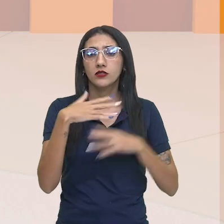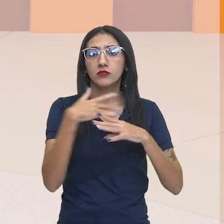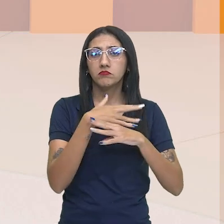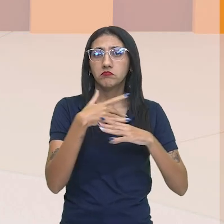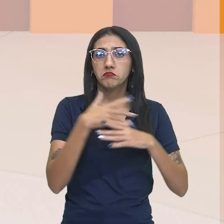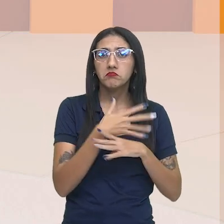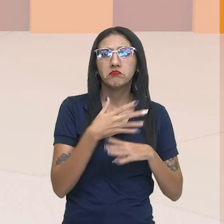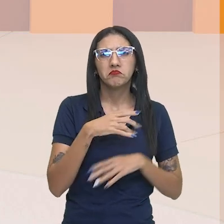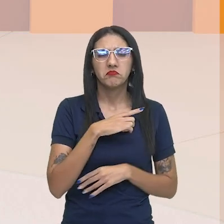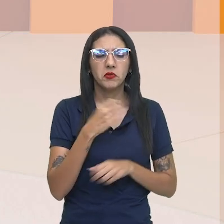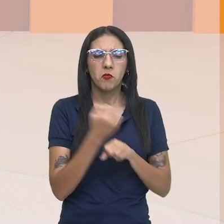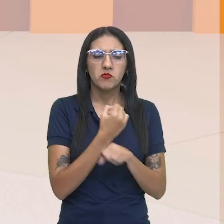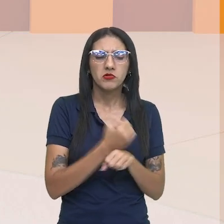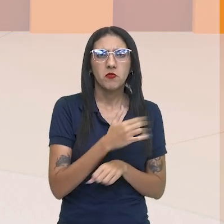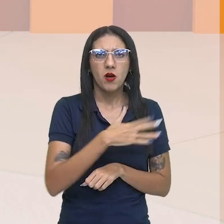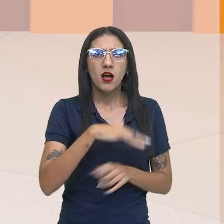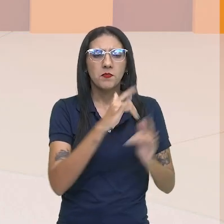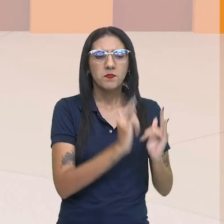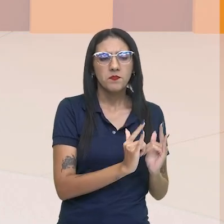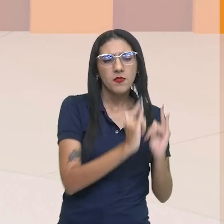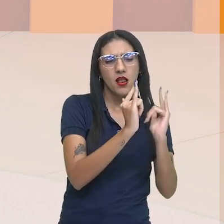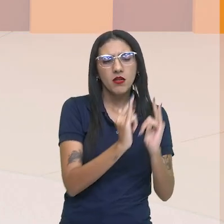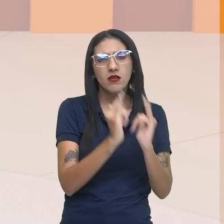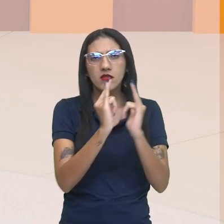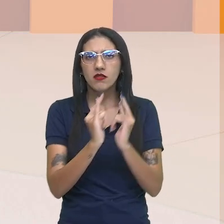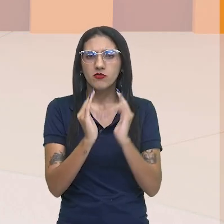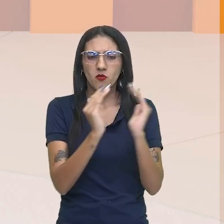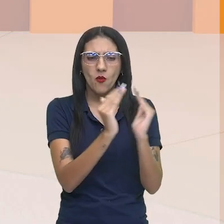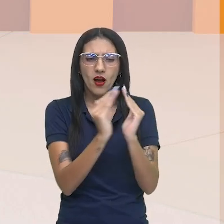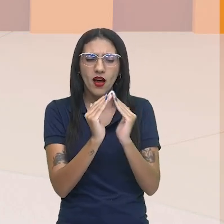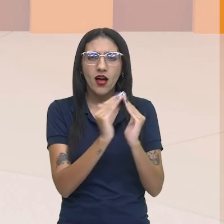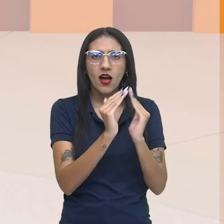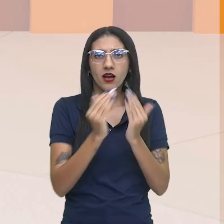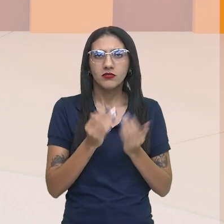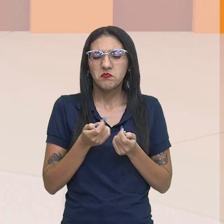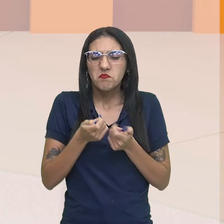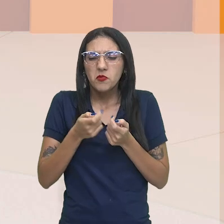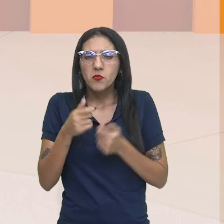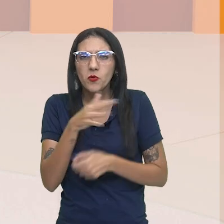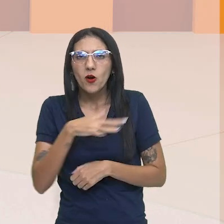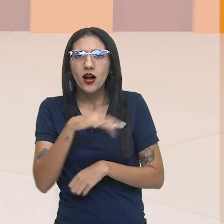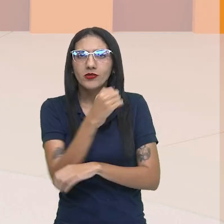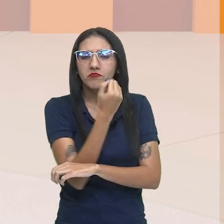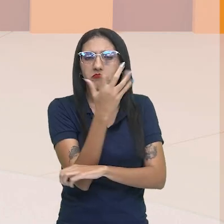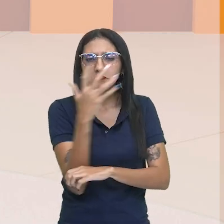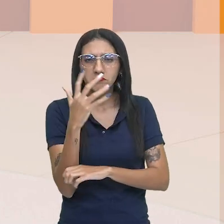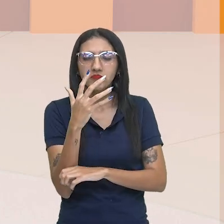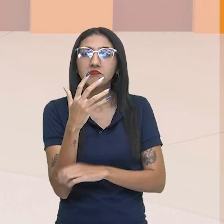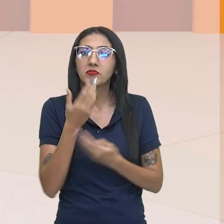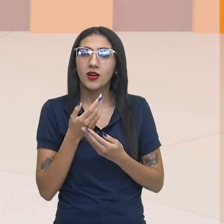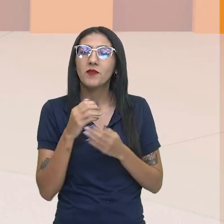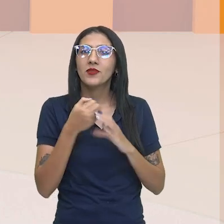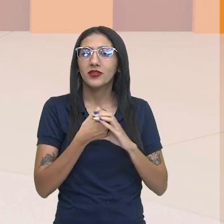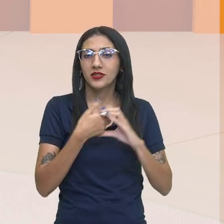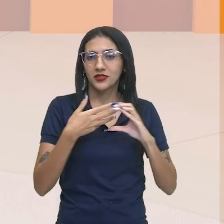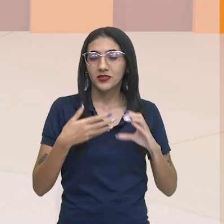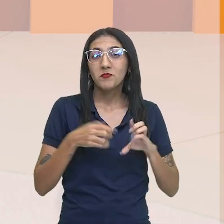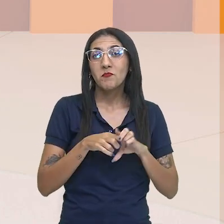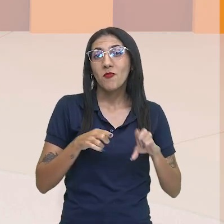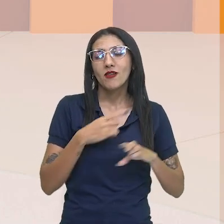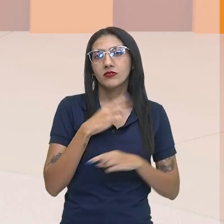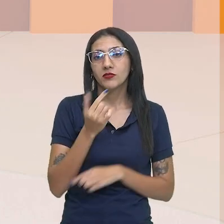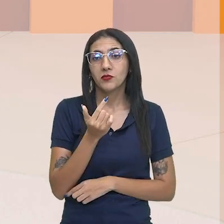com construções, com prédios, com muitas casas, poucas áreas verdes, né, tem essa característica. Mas também tem gente